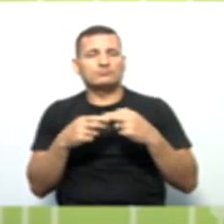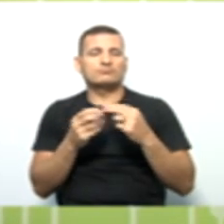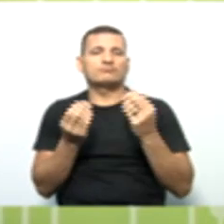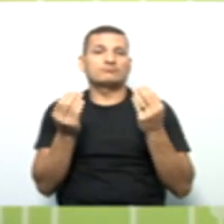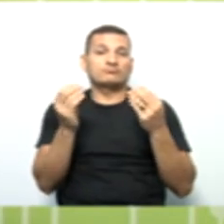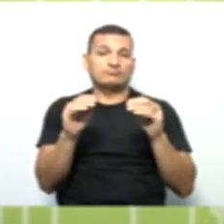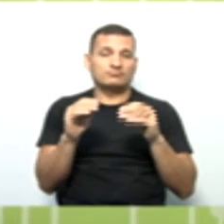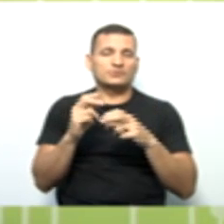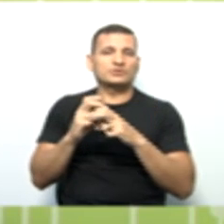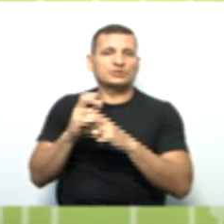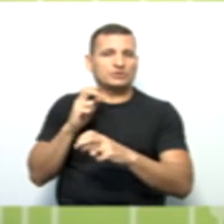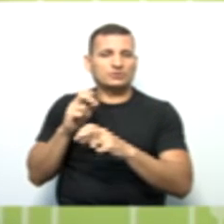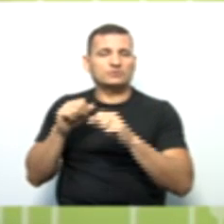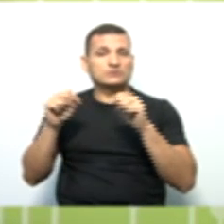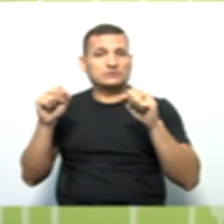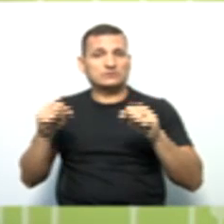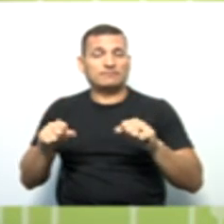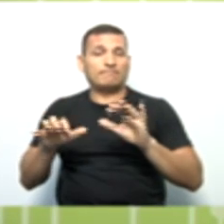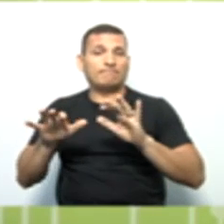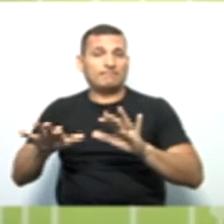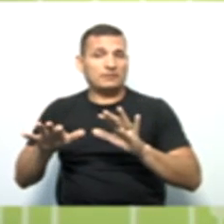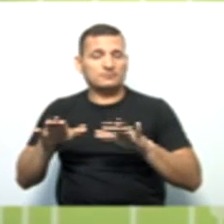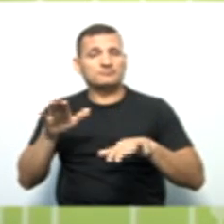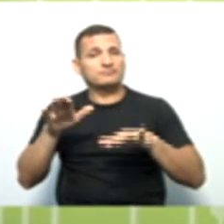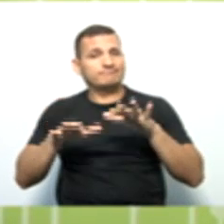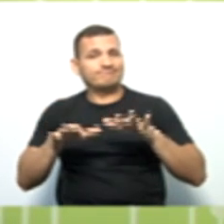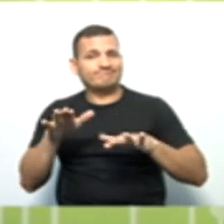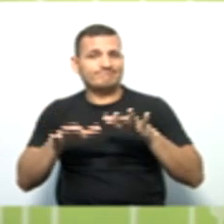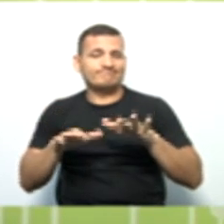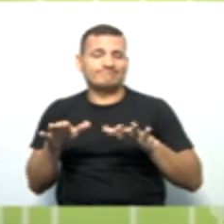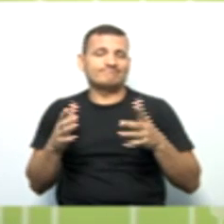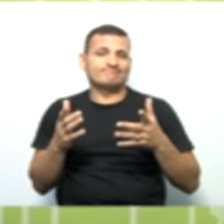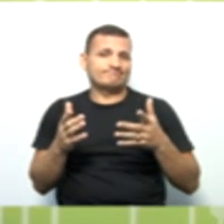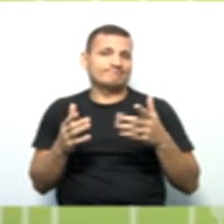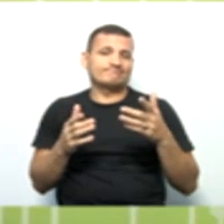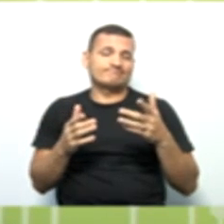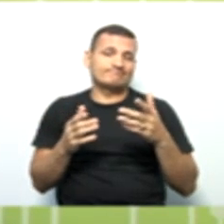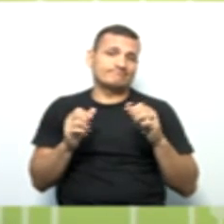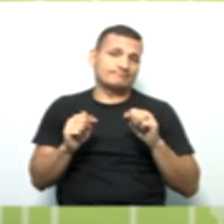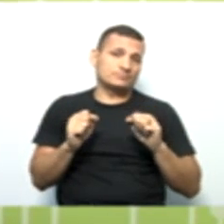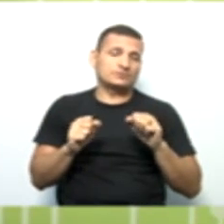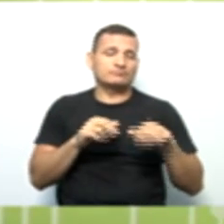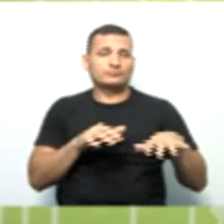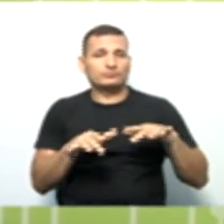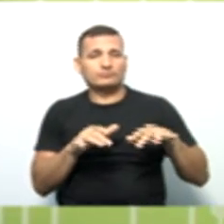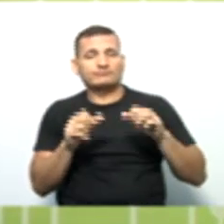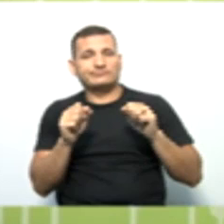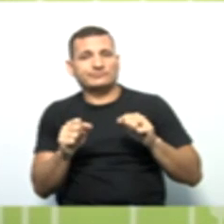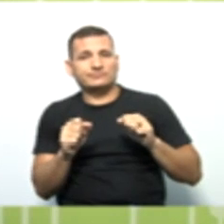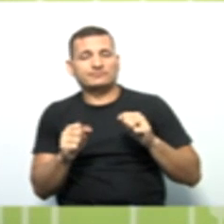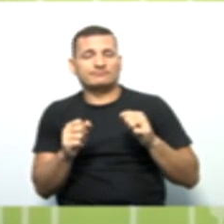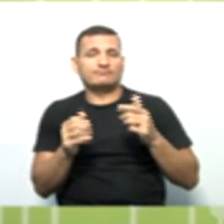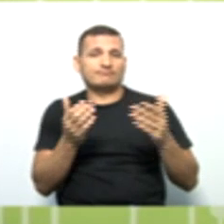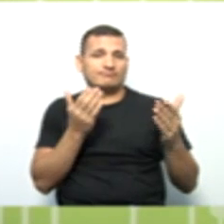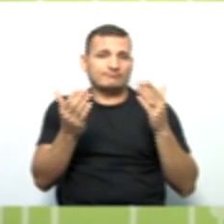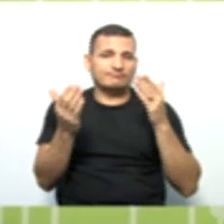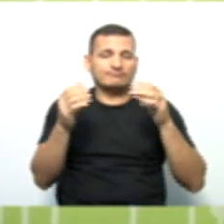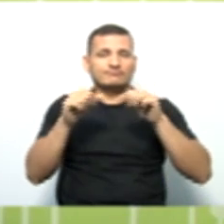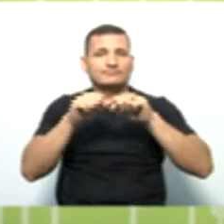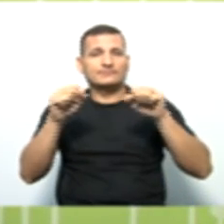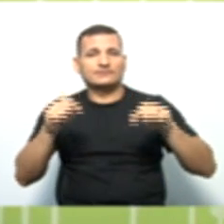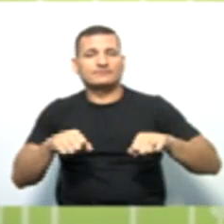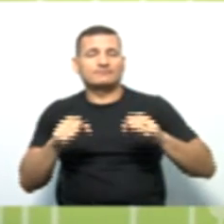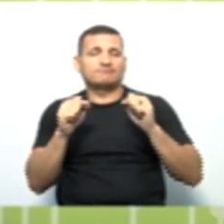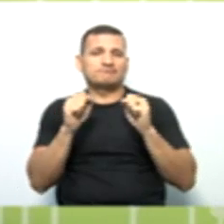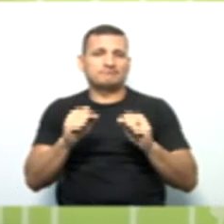software, mas no mundo real, isso no mundo ideal, tá, gente? No mundo real pode ser que seja um programador, pode ser que seja um analista de sistemas, pode